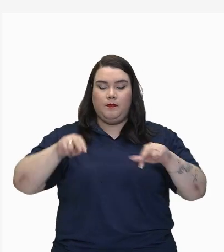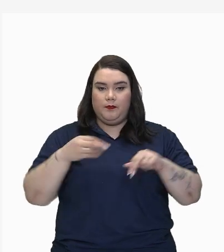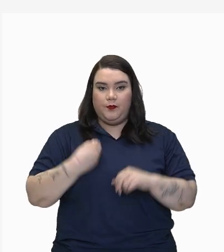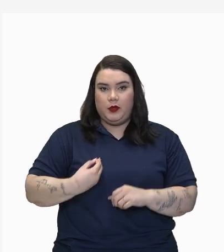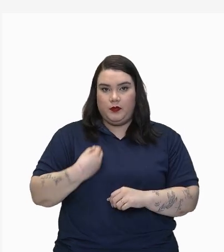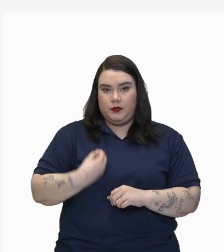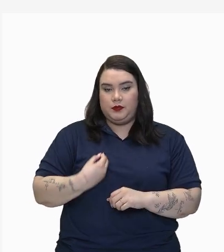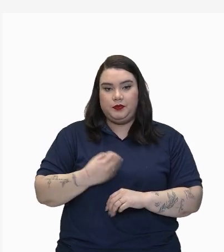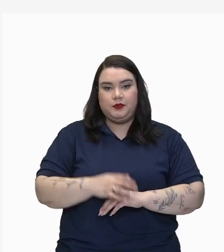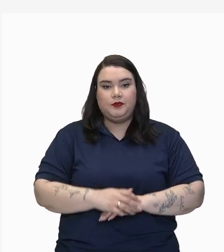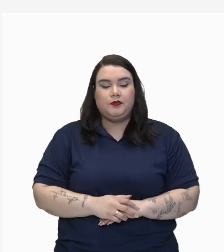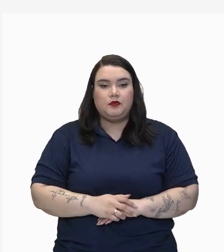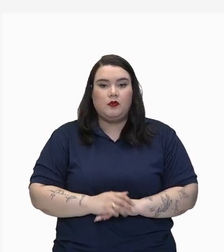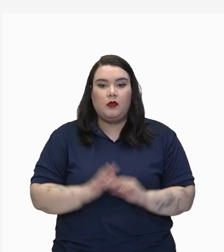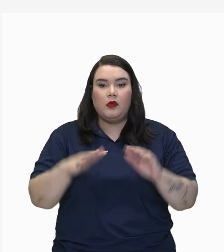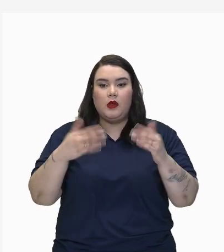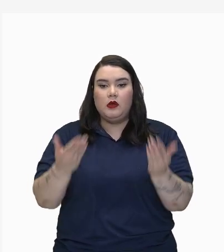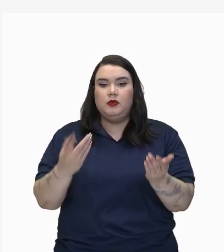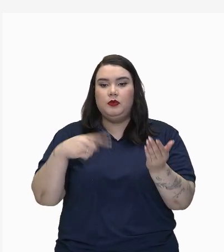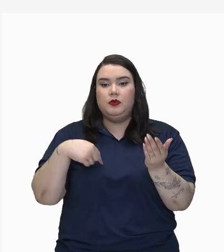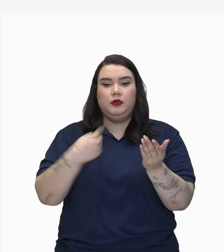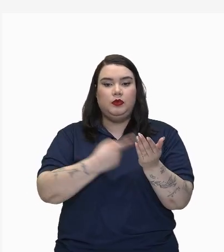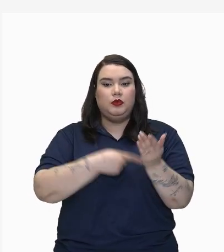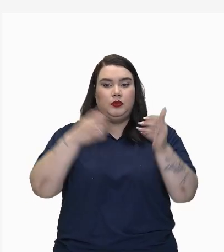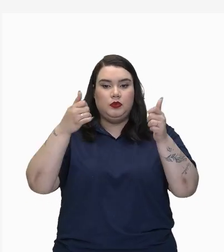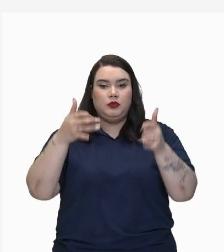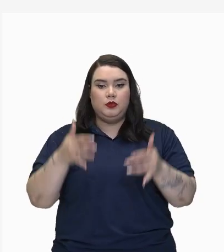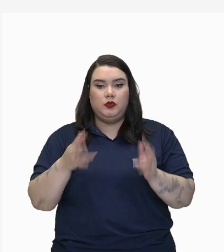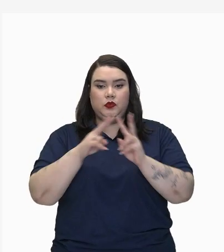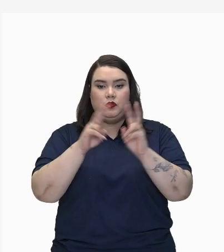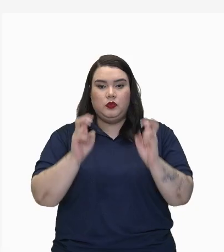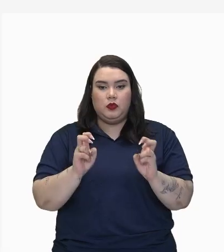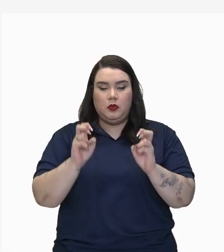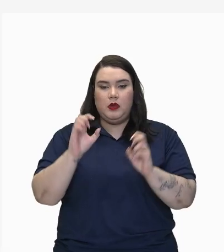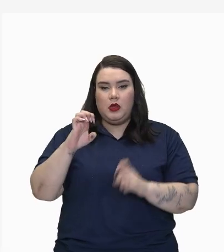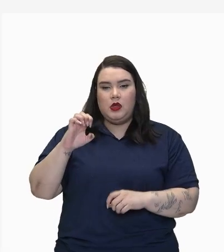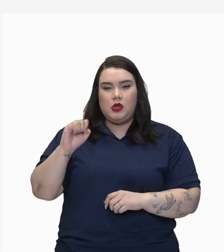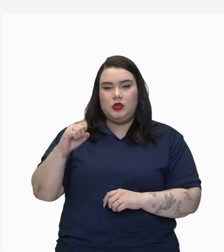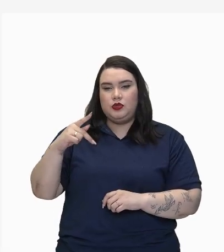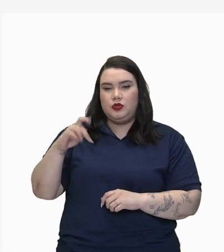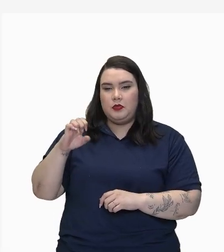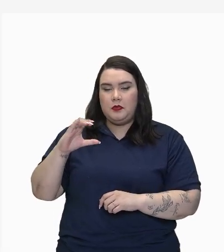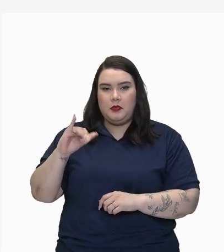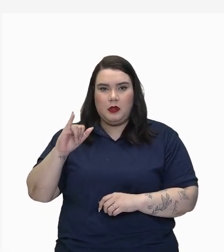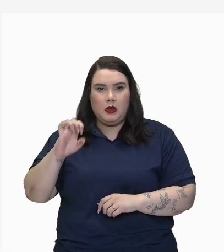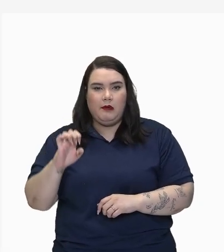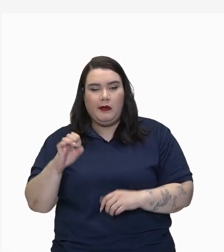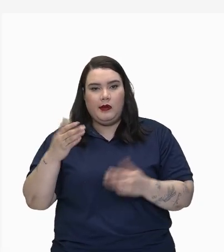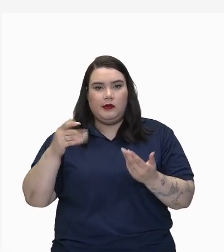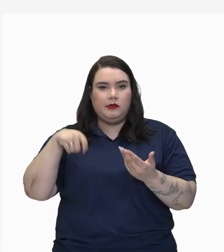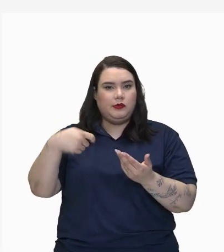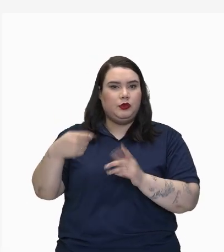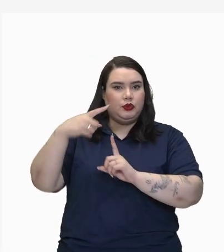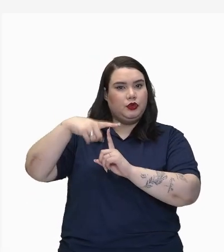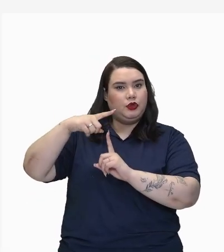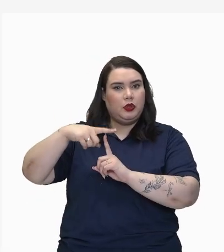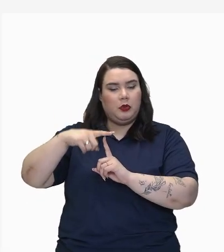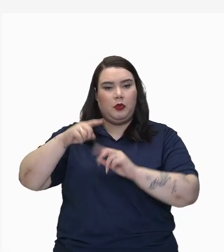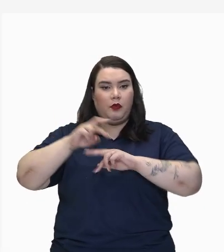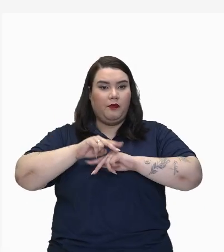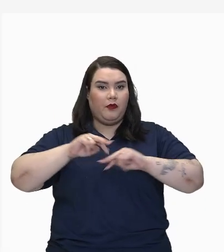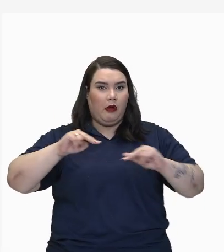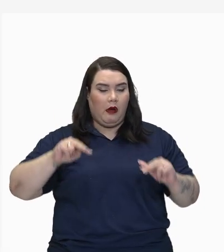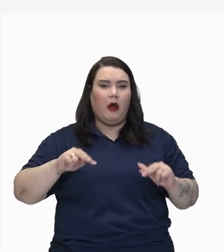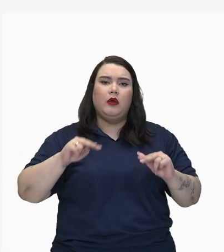vivos. Né? Então, quando a gente fala de espécie, a gente lembra também da grande diversidade que existe. Né? A gente sabe que existe uma